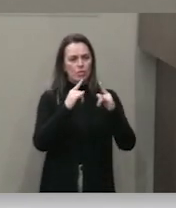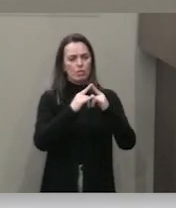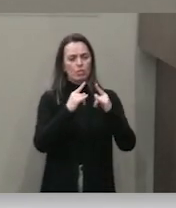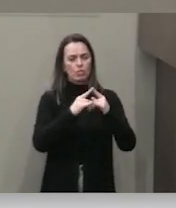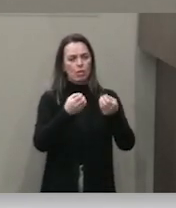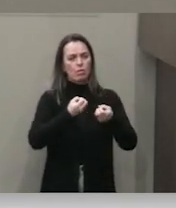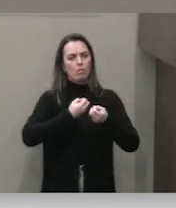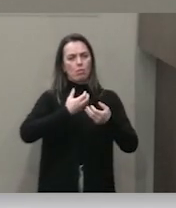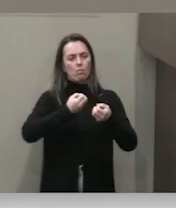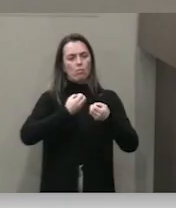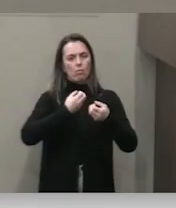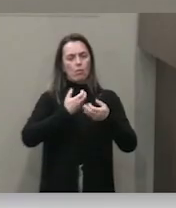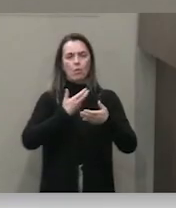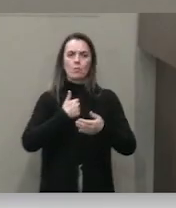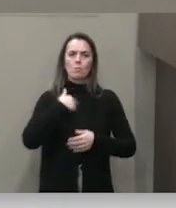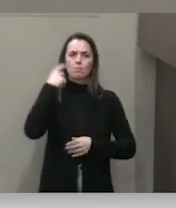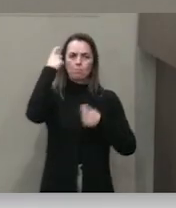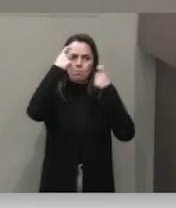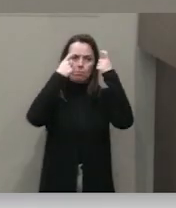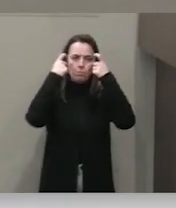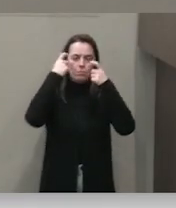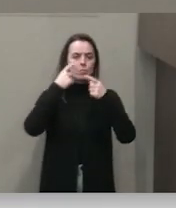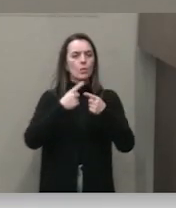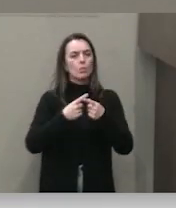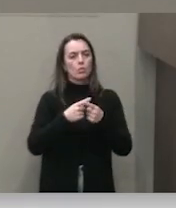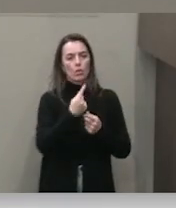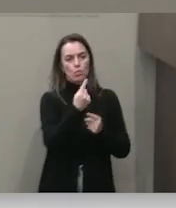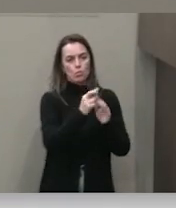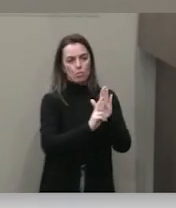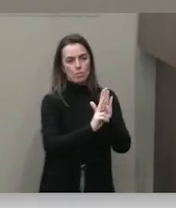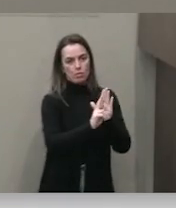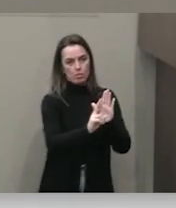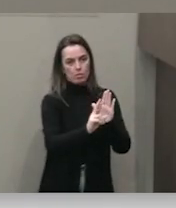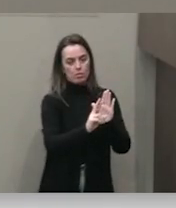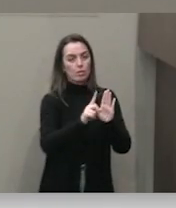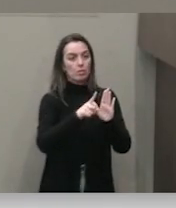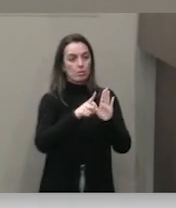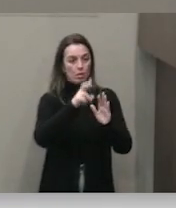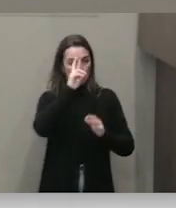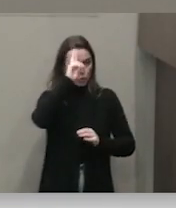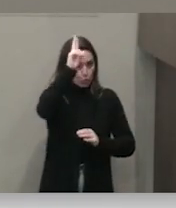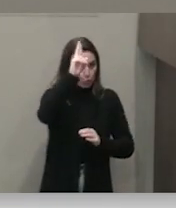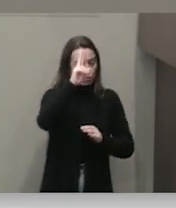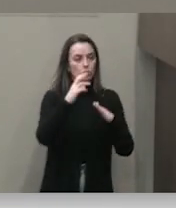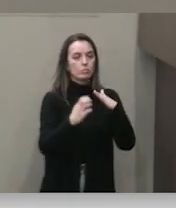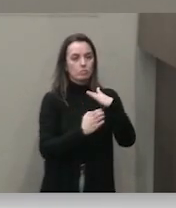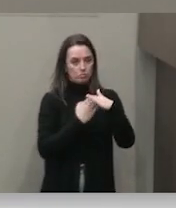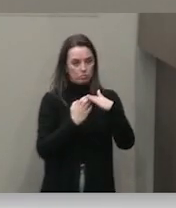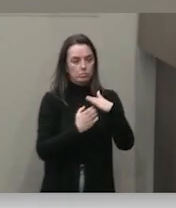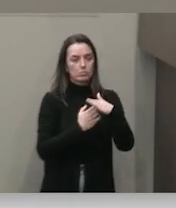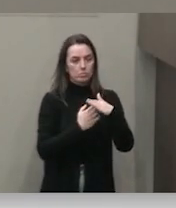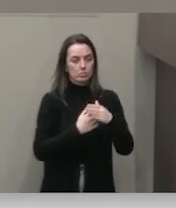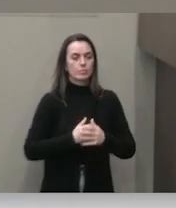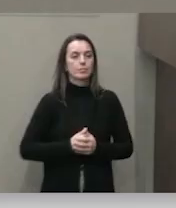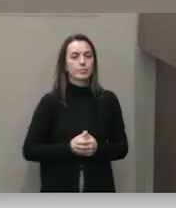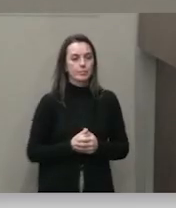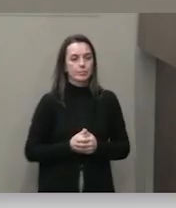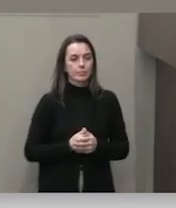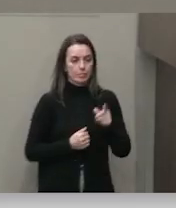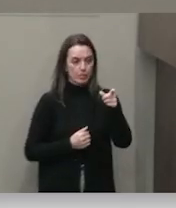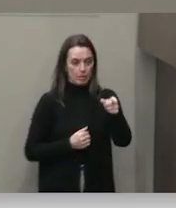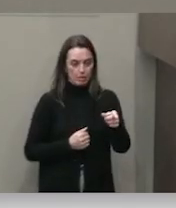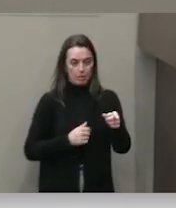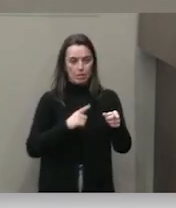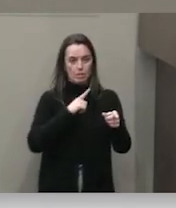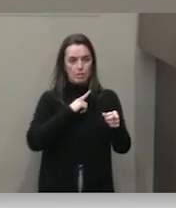entidades. Porque um dos representantes é proprietário de uma empresa. E ele tem